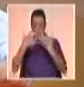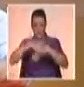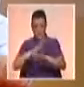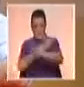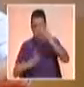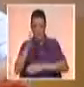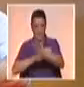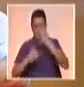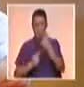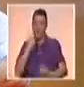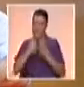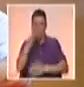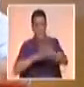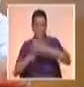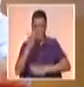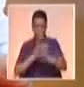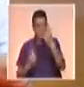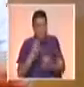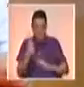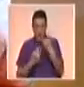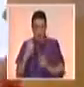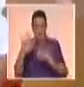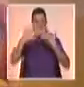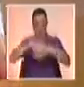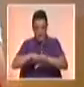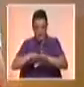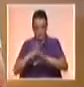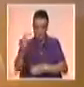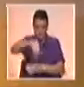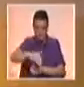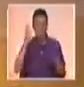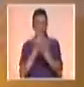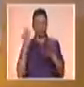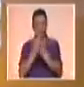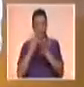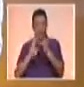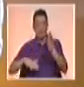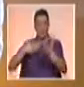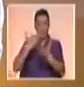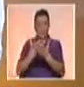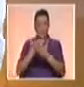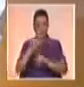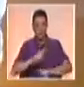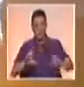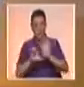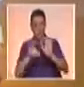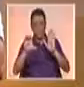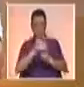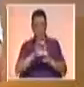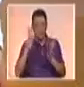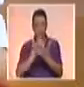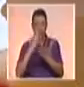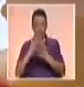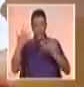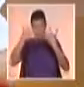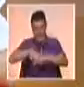deficiente na escola, qualquer tipo de deficiência na escola, e a integração, portanto, é colocá-los nas escolas, não lhes dava as condições para eles estarem nas escolas, era só integrá-los